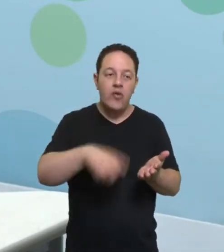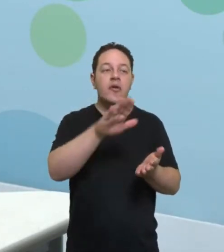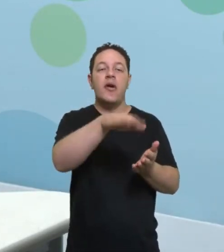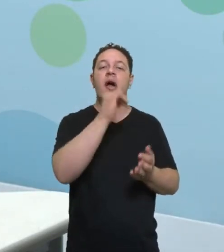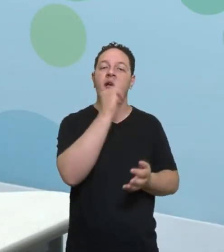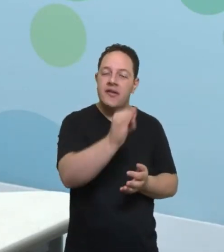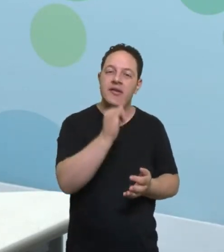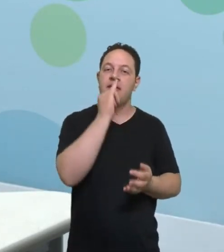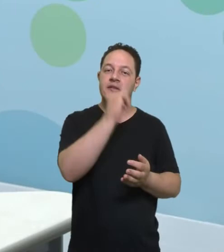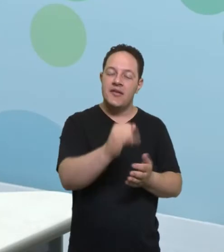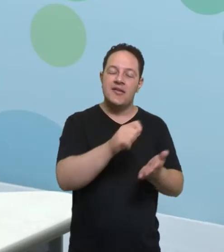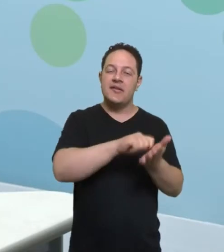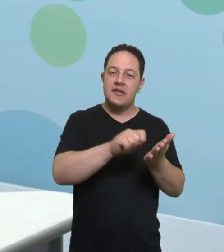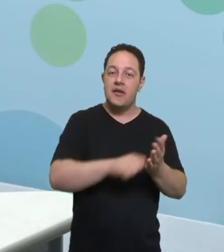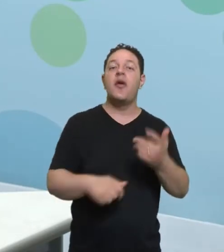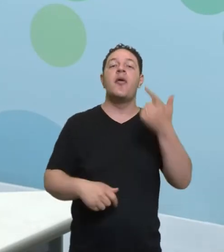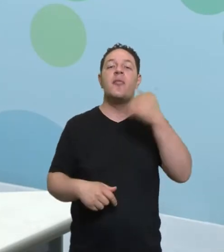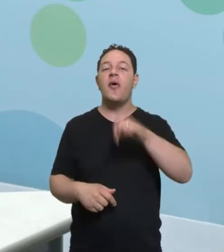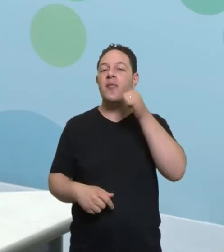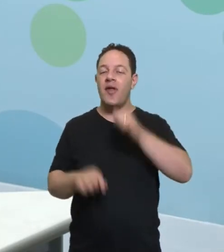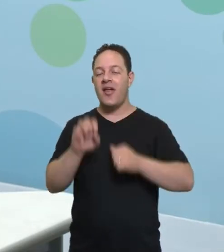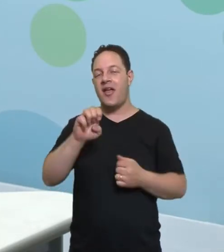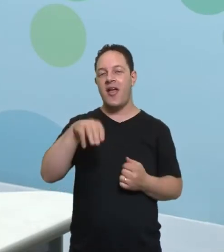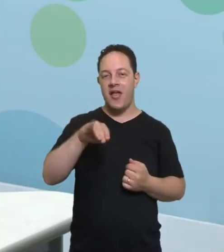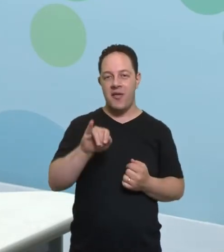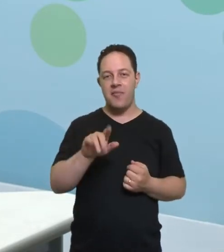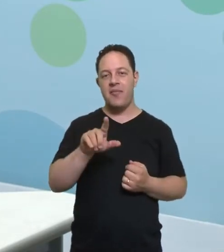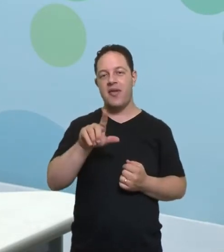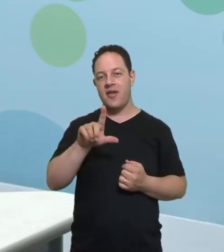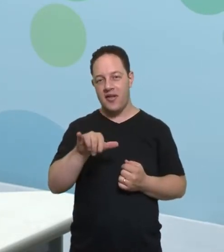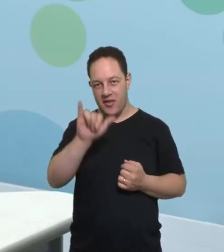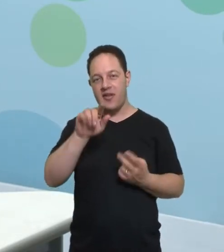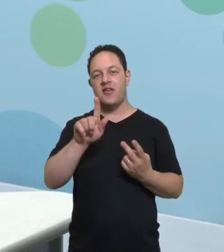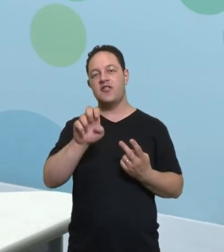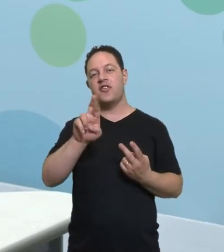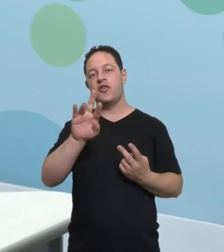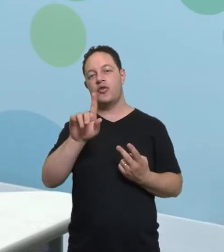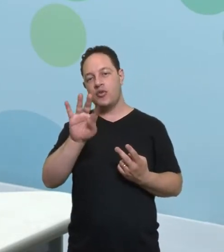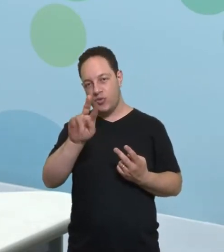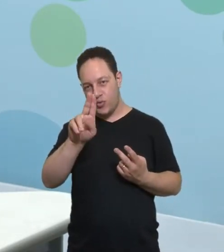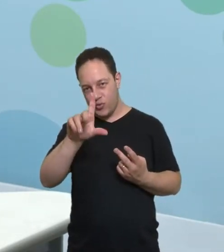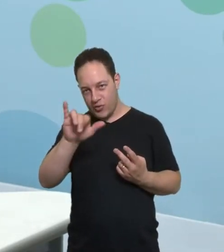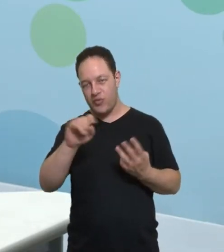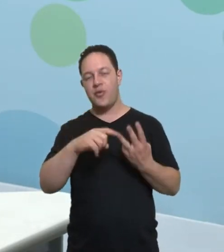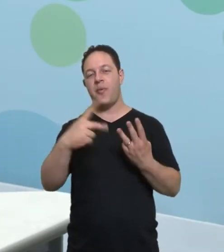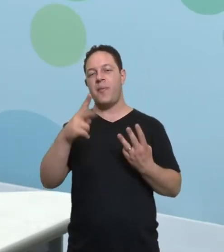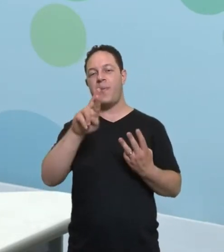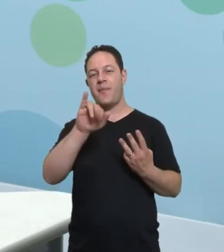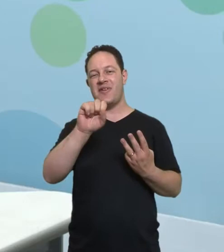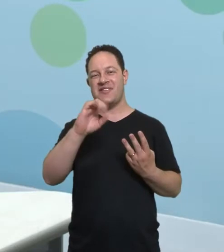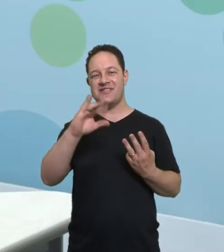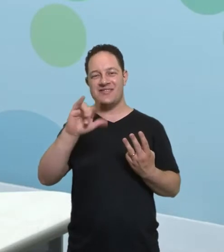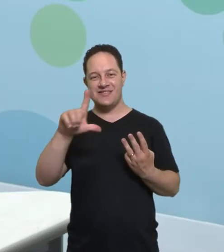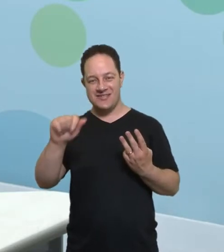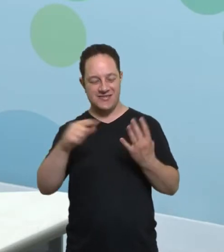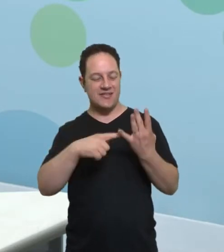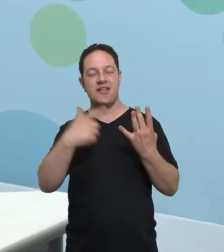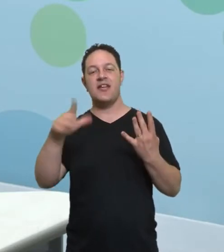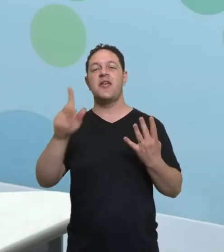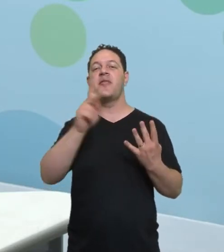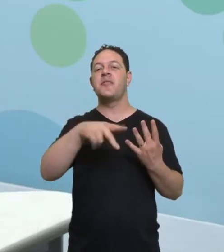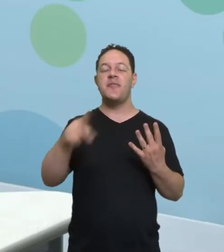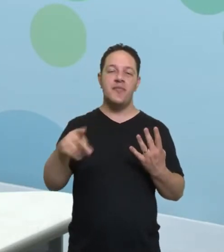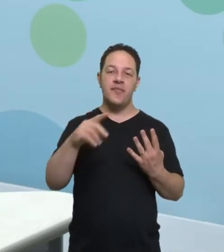também foi comentado pela professora Emily pelo Professor Getúlio pela professora Priscila pela professora